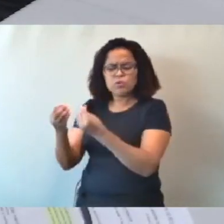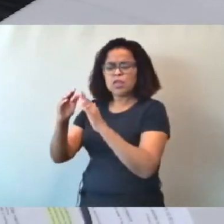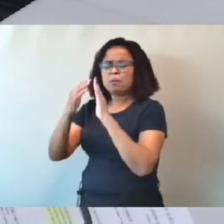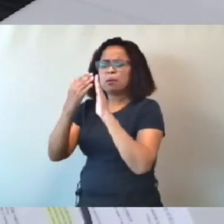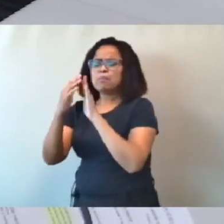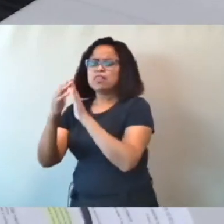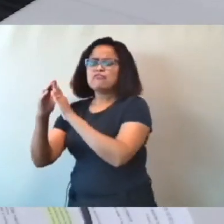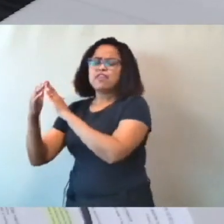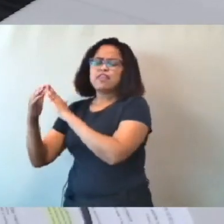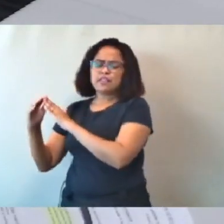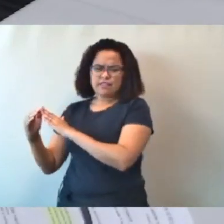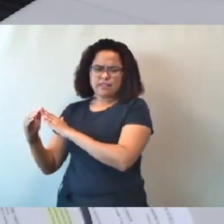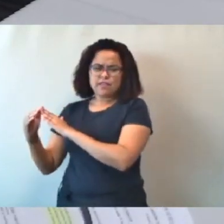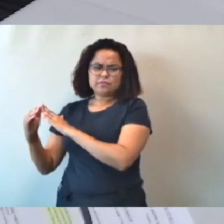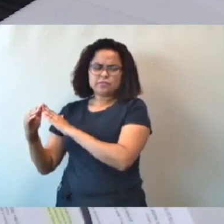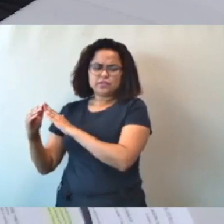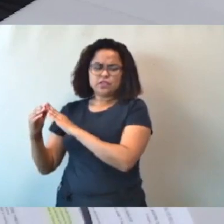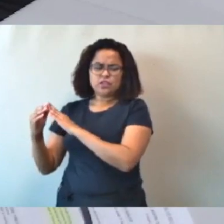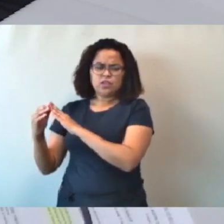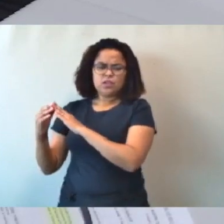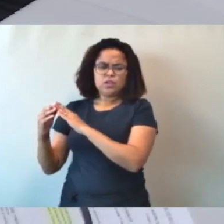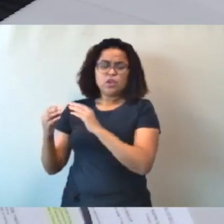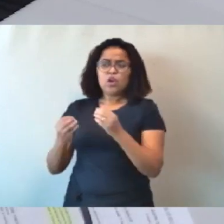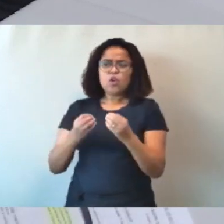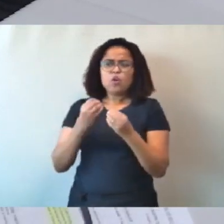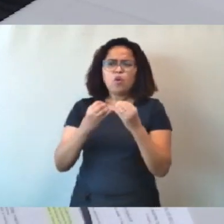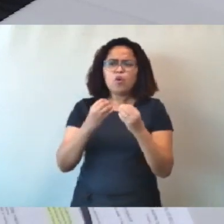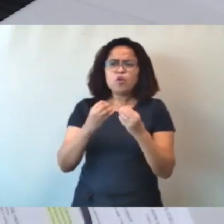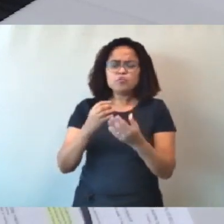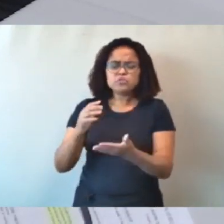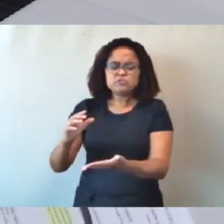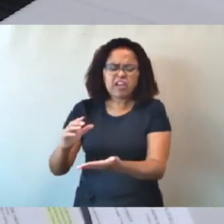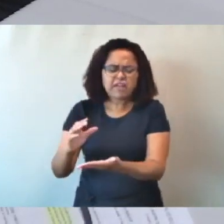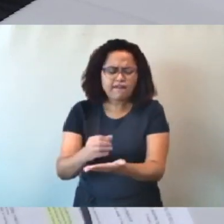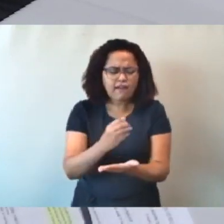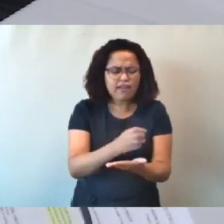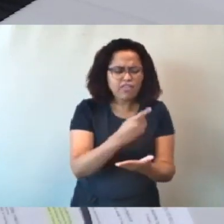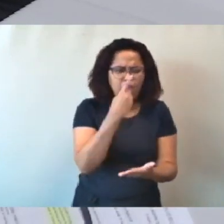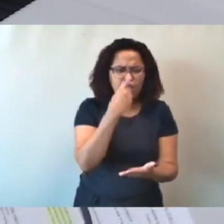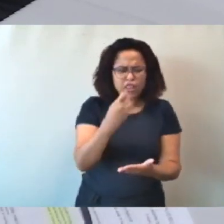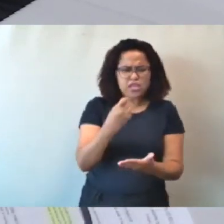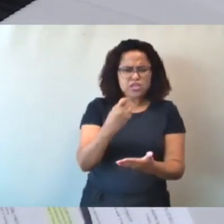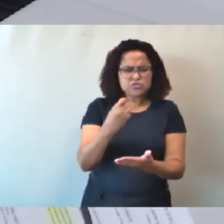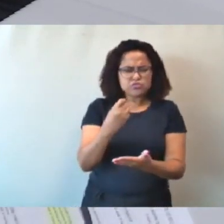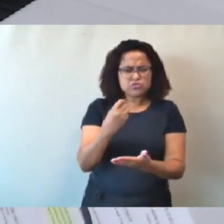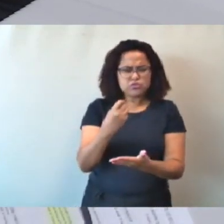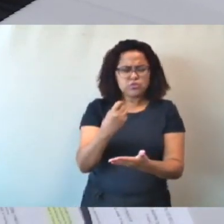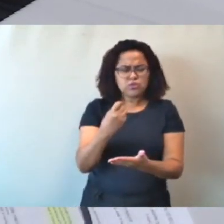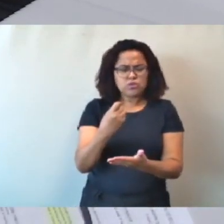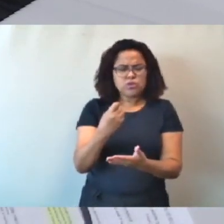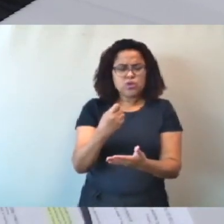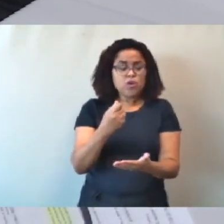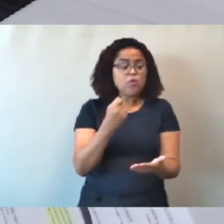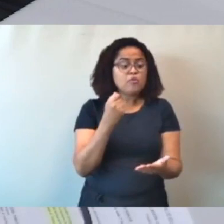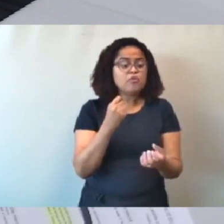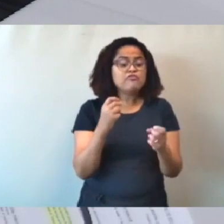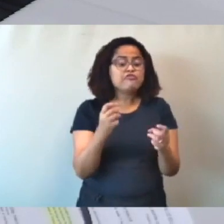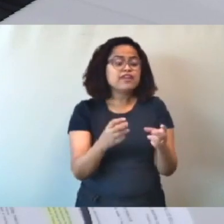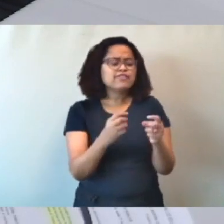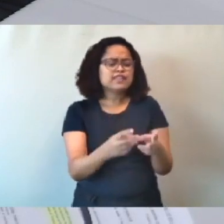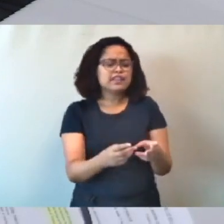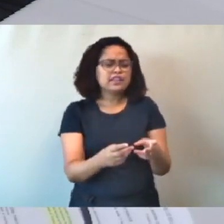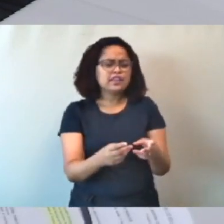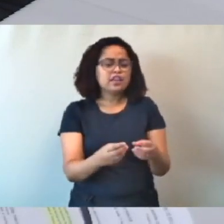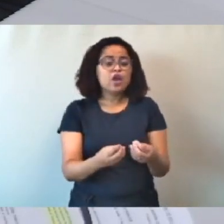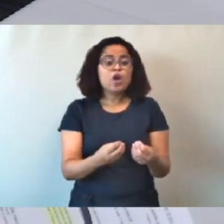vai catar ou vender se não tem local para comprar? Aonde eles vão gastar o dinheiro que supostamente até